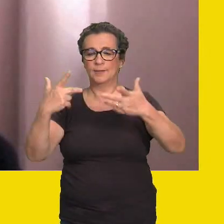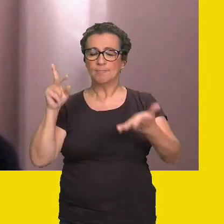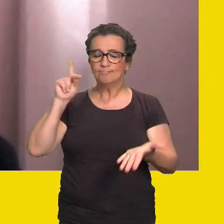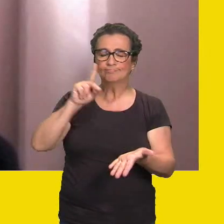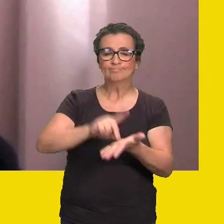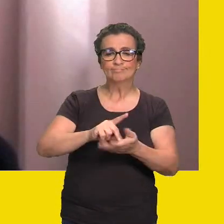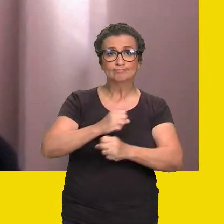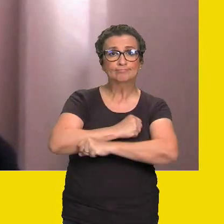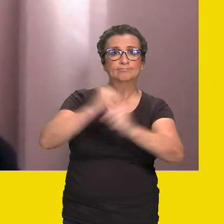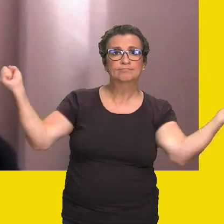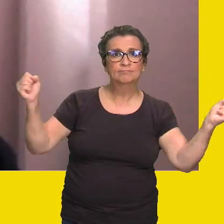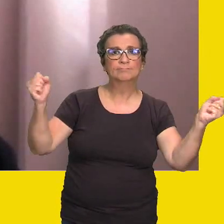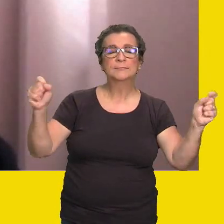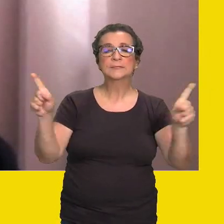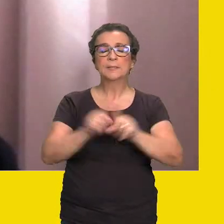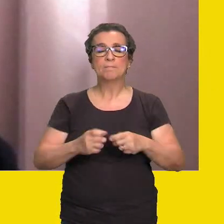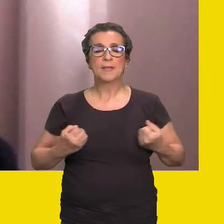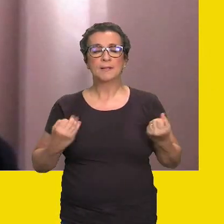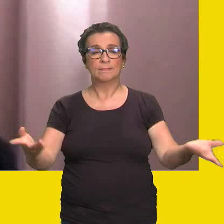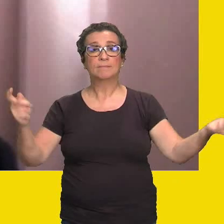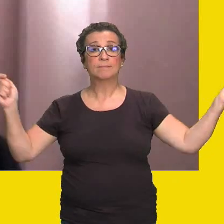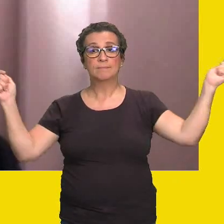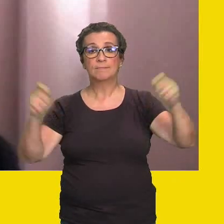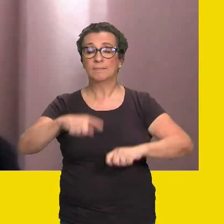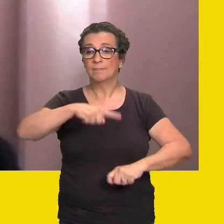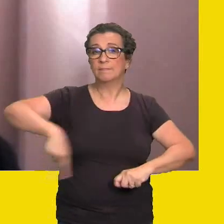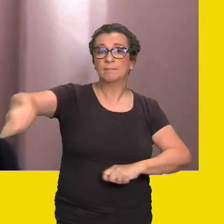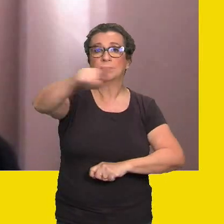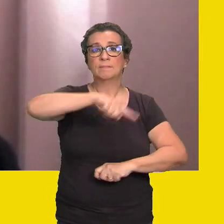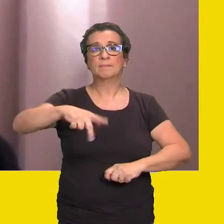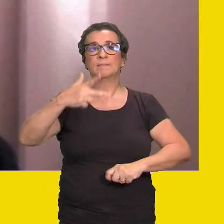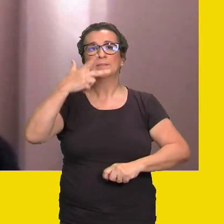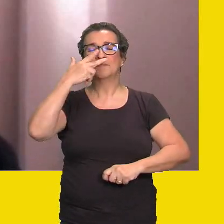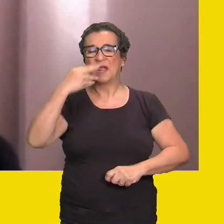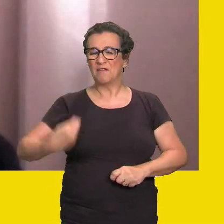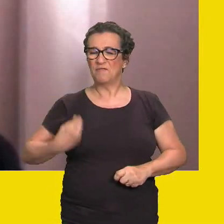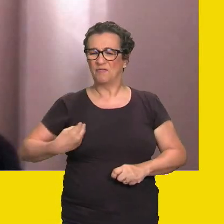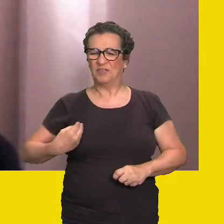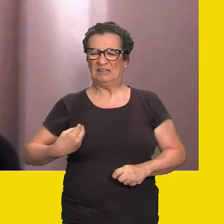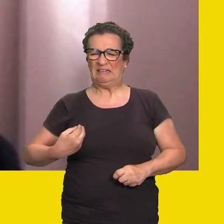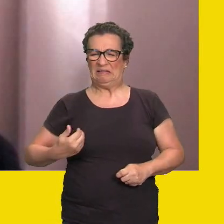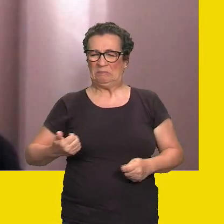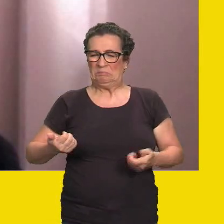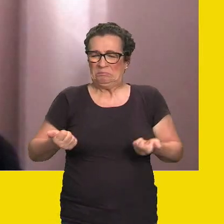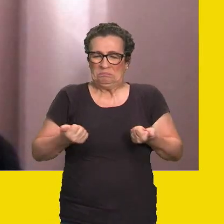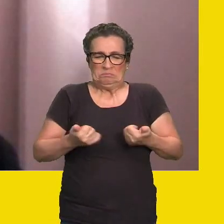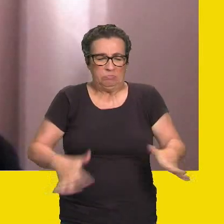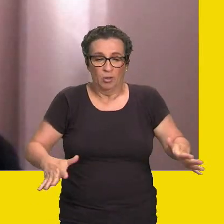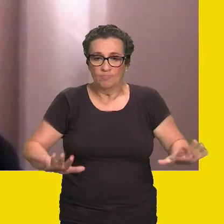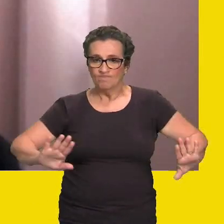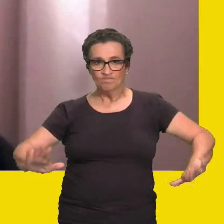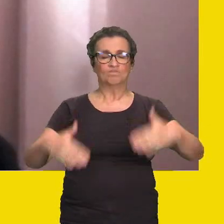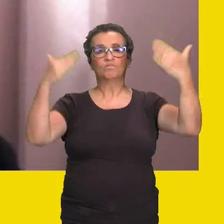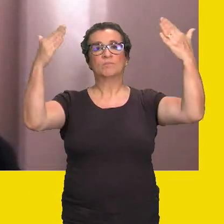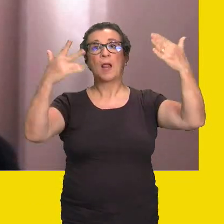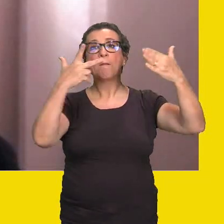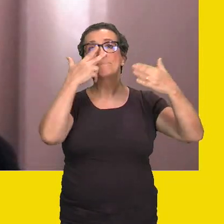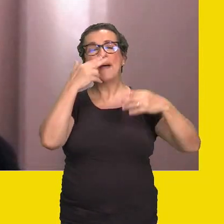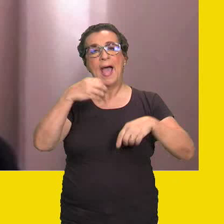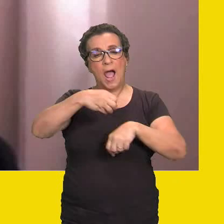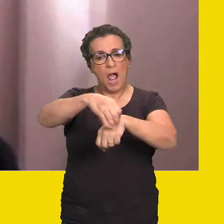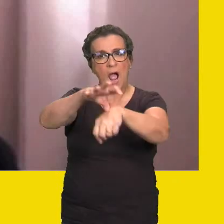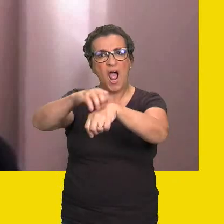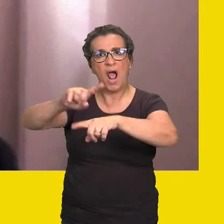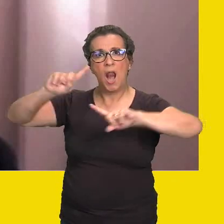tornando-os incapazes de suportar o mundo, insosso e ordinário em que vivem. A leitura induz à loucura, desloca o homem